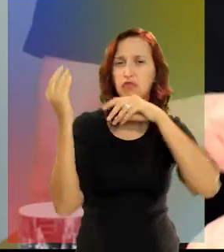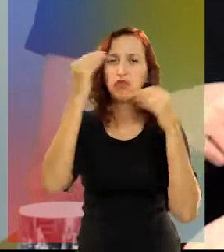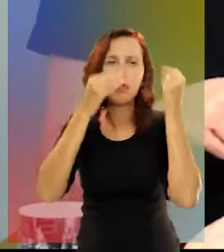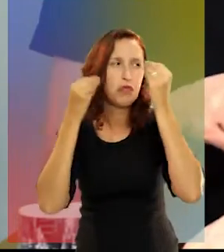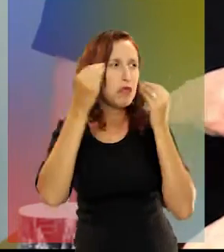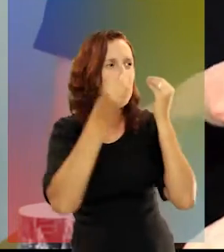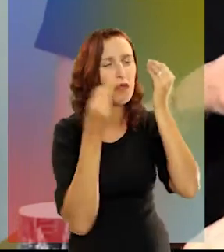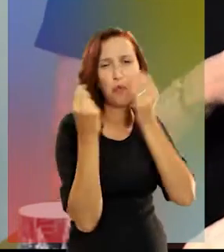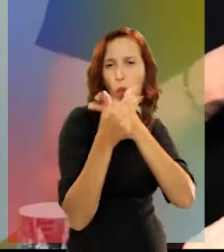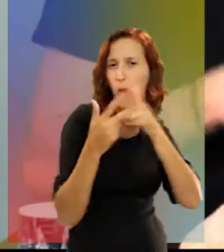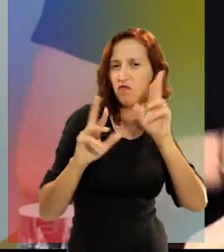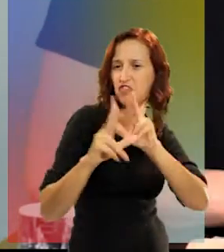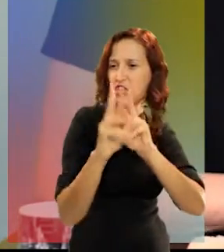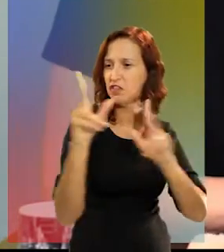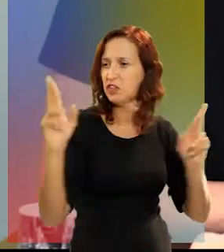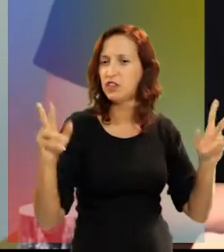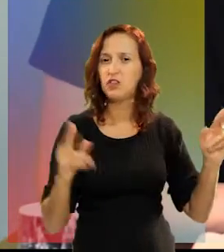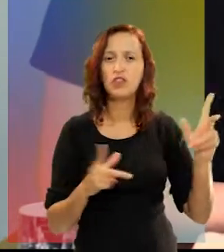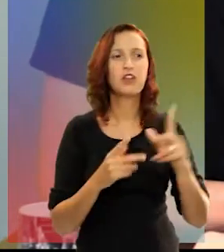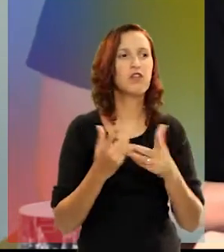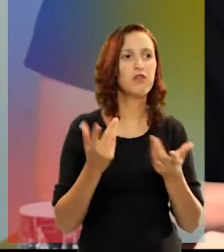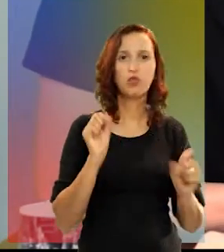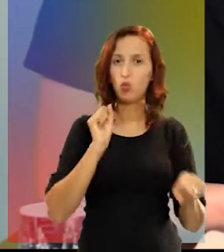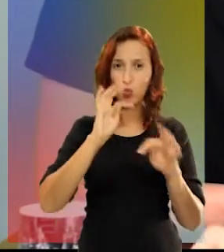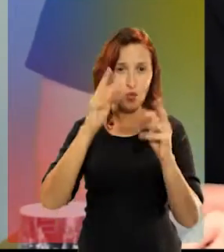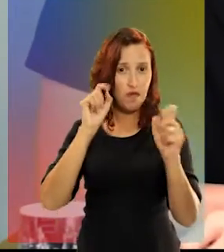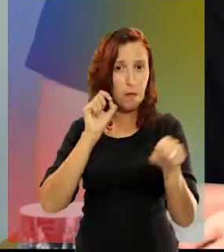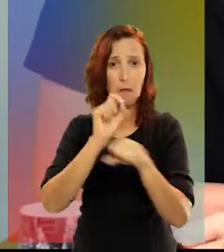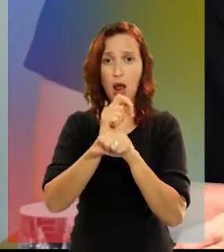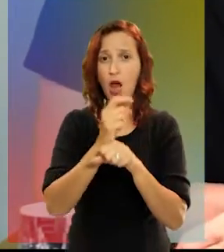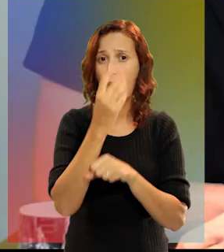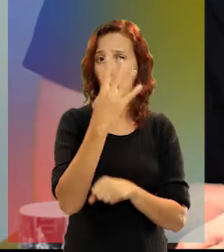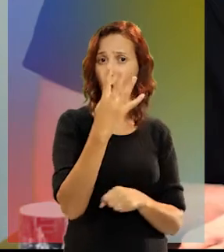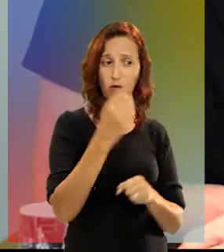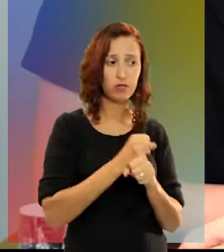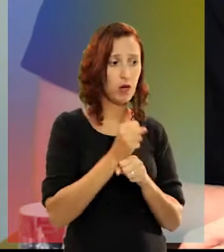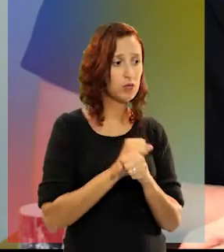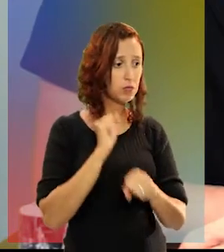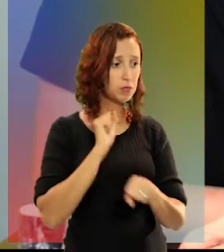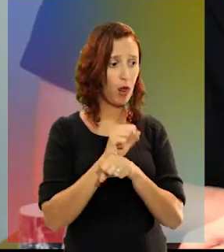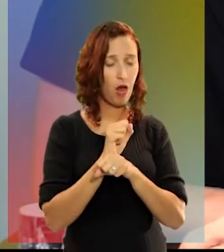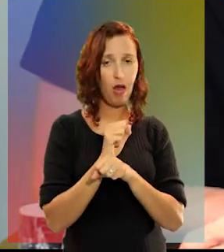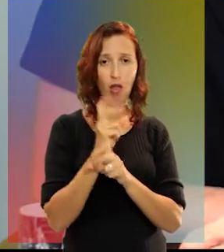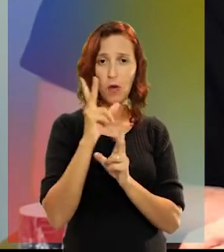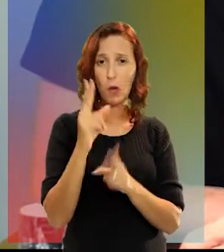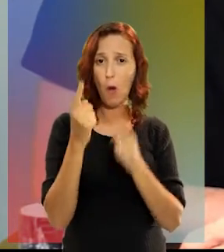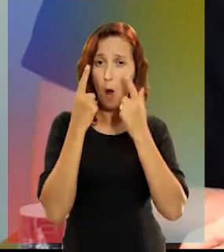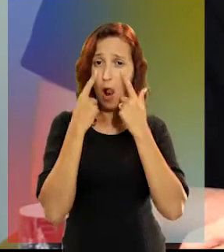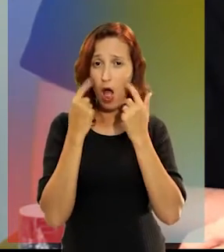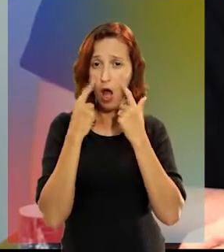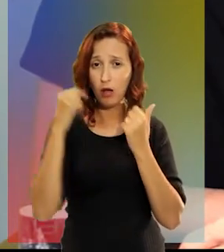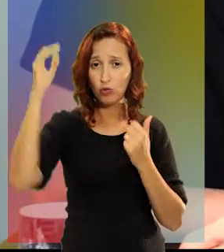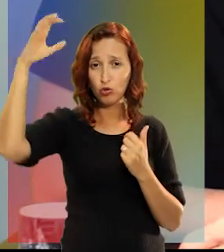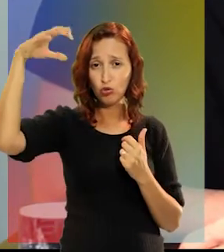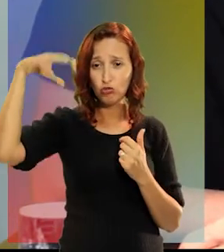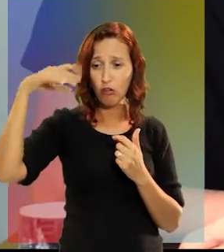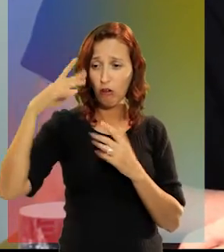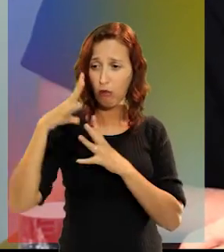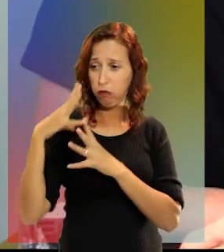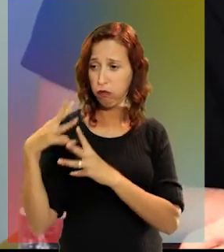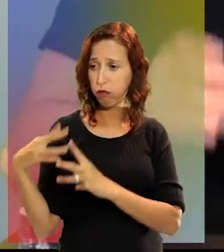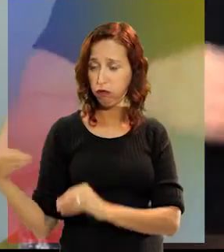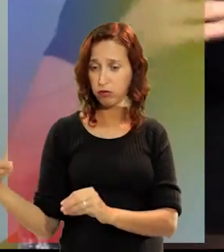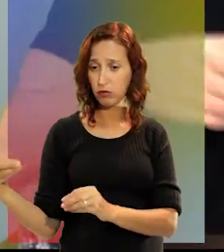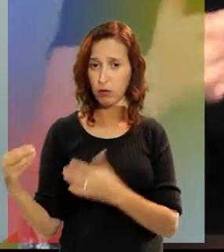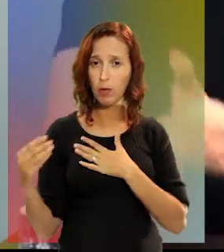de coisas e todas elas vão deixar de existir como lágrimas na chuva. Sim. Né? Porque ninguém tem aquele conhecimento